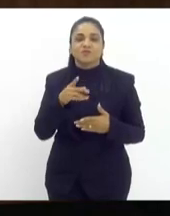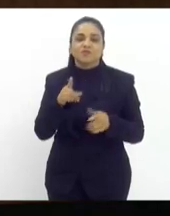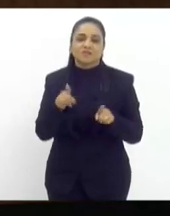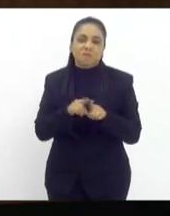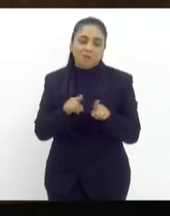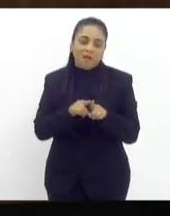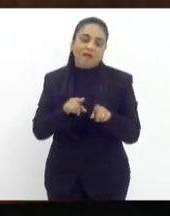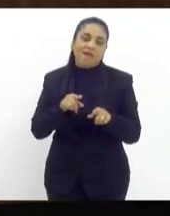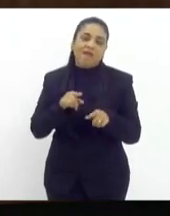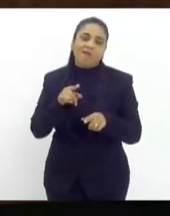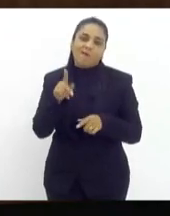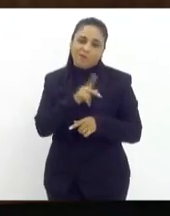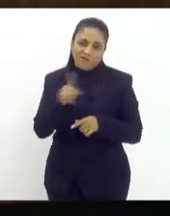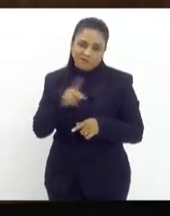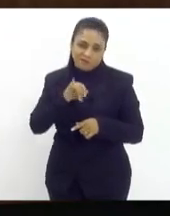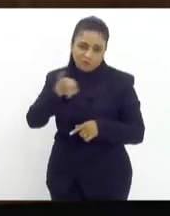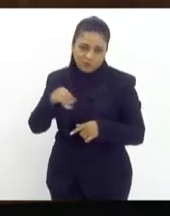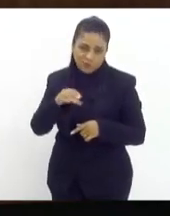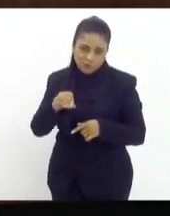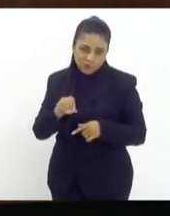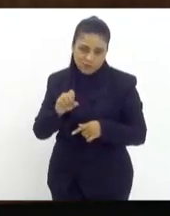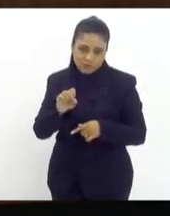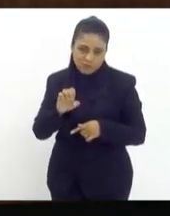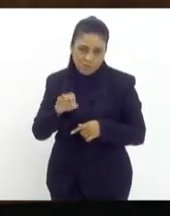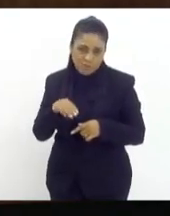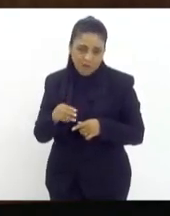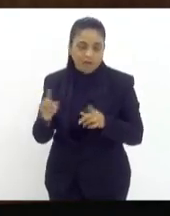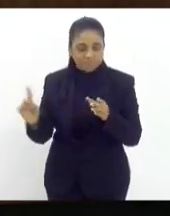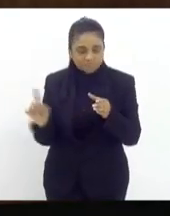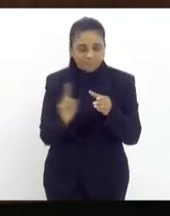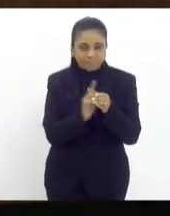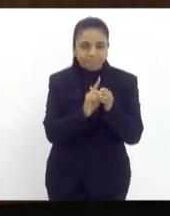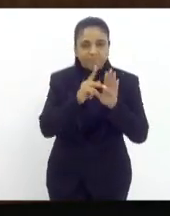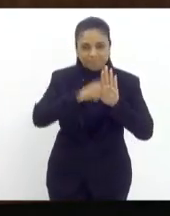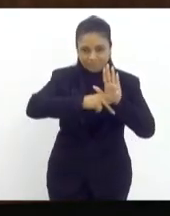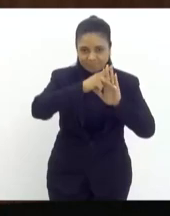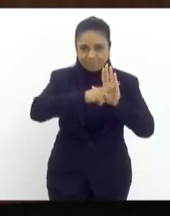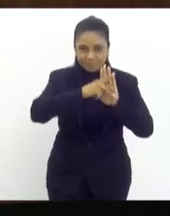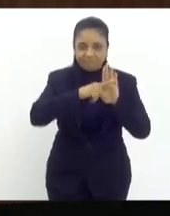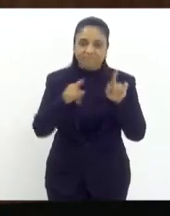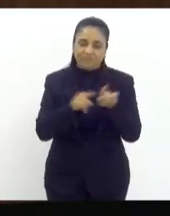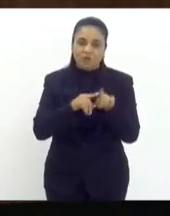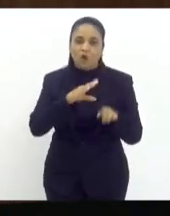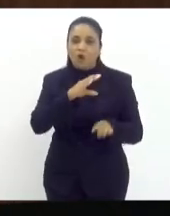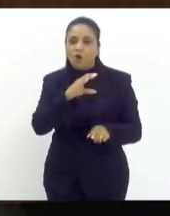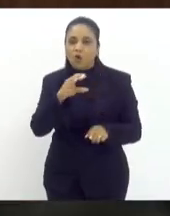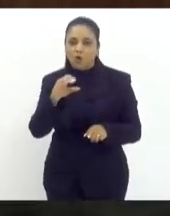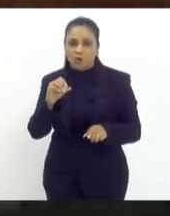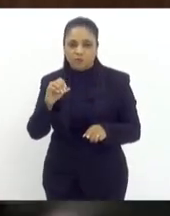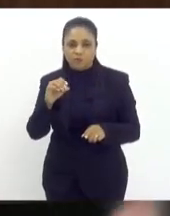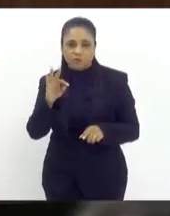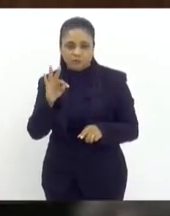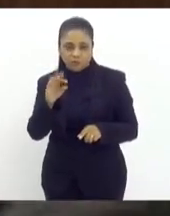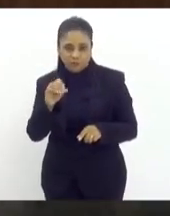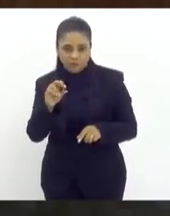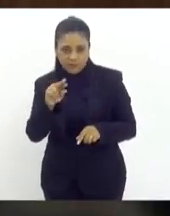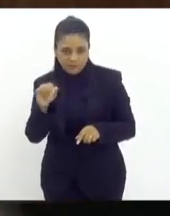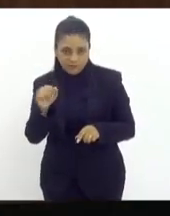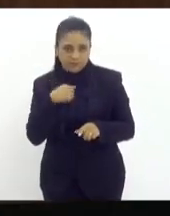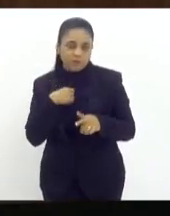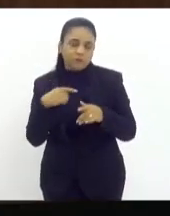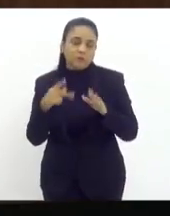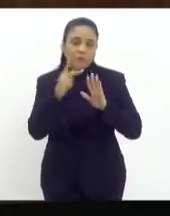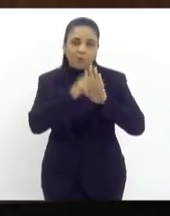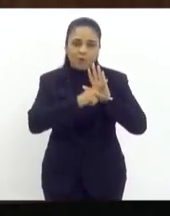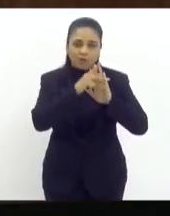aqui à disposição para consultoria dos colegas eu também reivindico aqui com a autoria desse projeto tão importante para